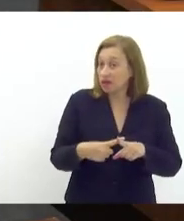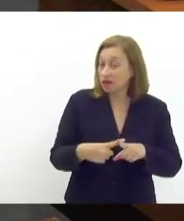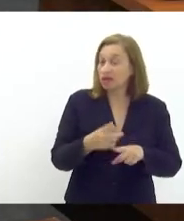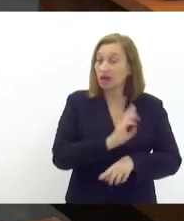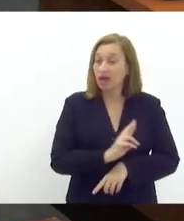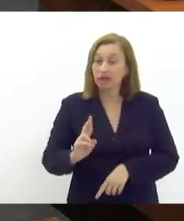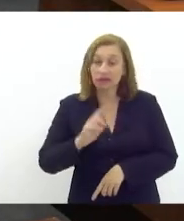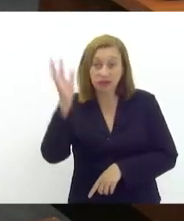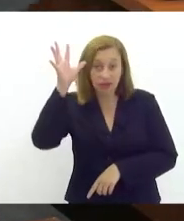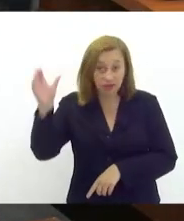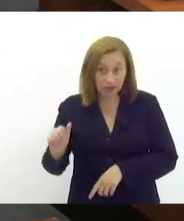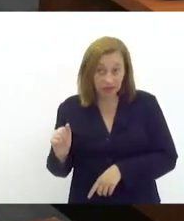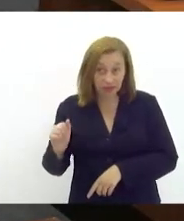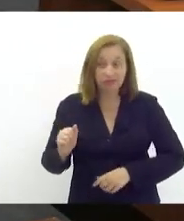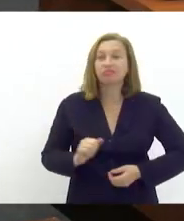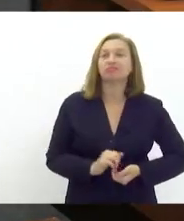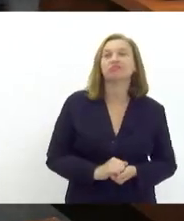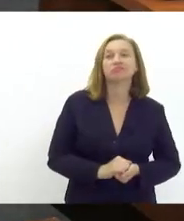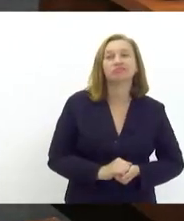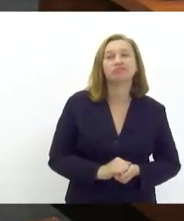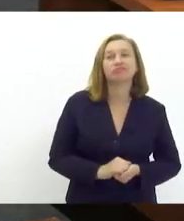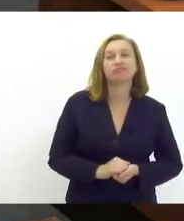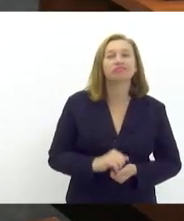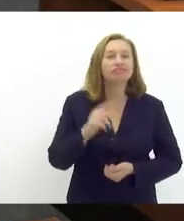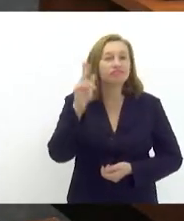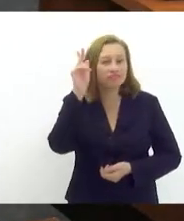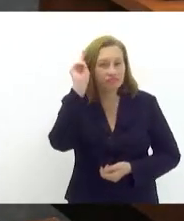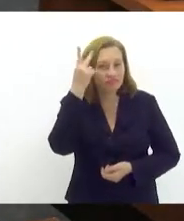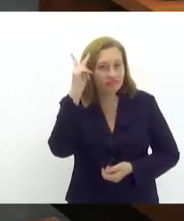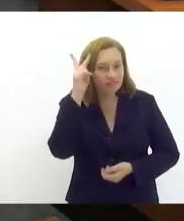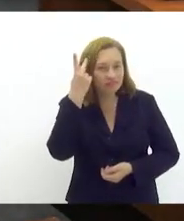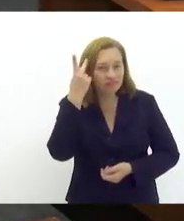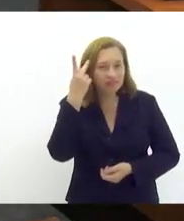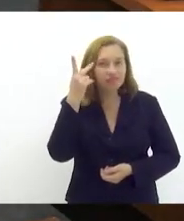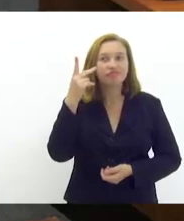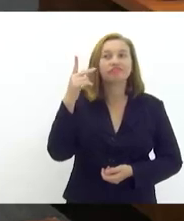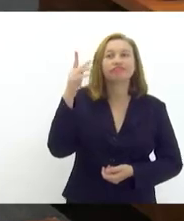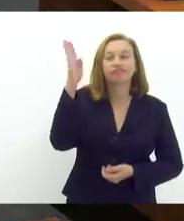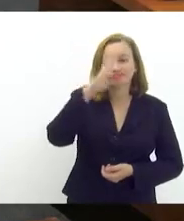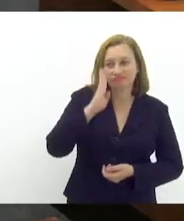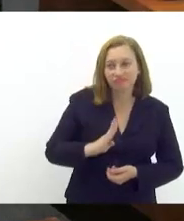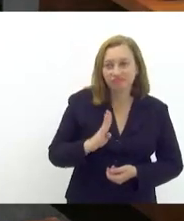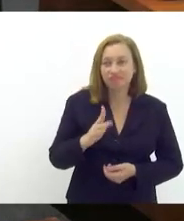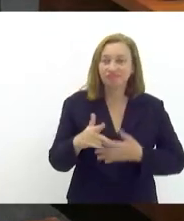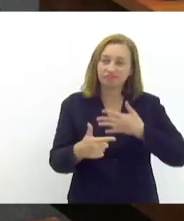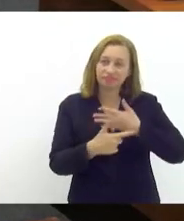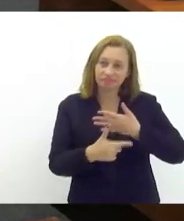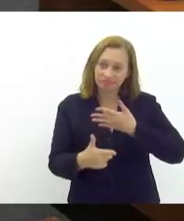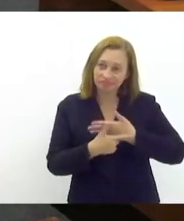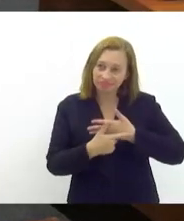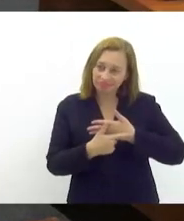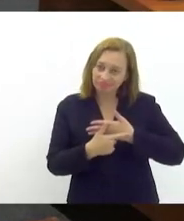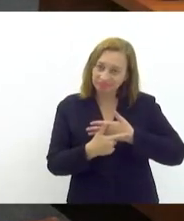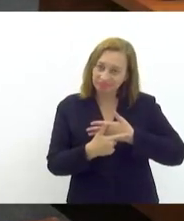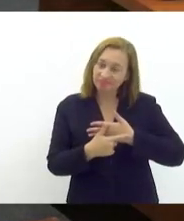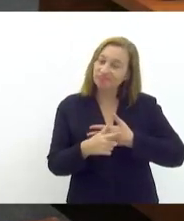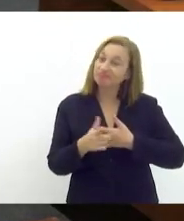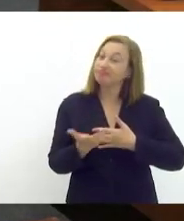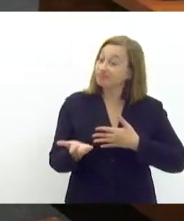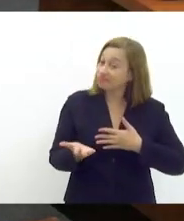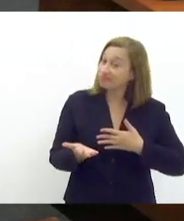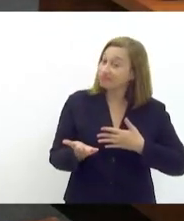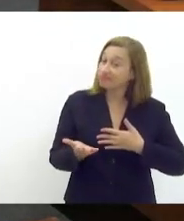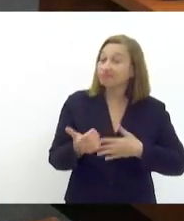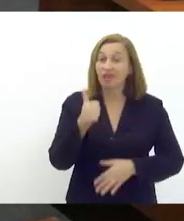matriz africana historicamente no Brasil o papel preponderante tem